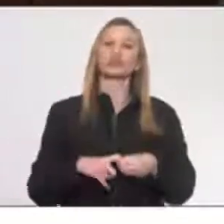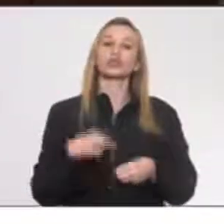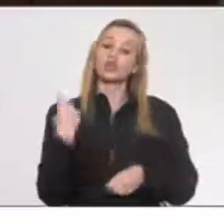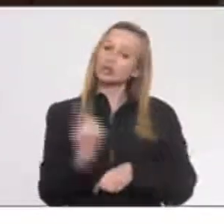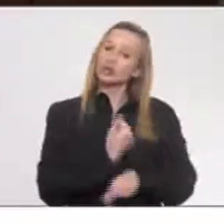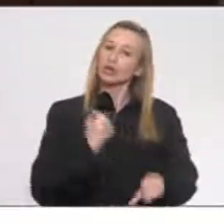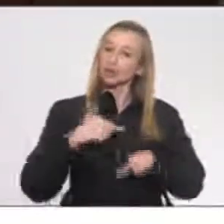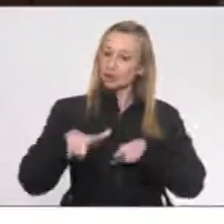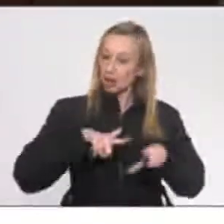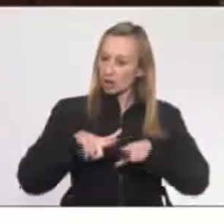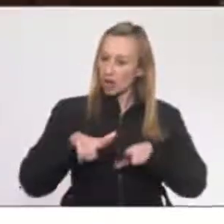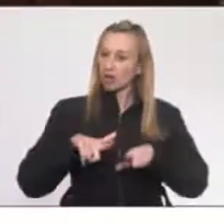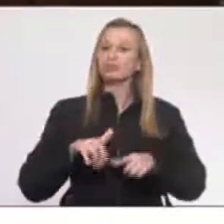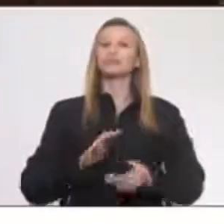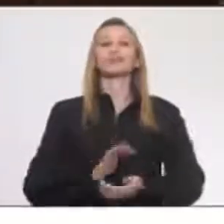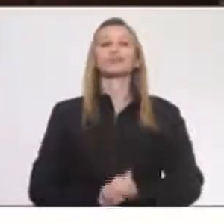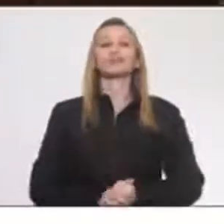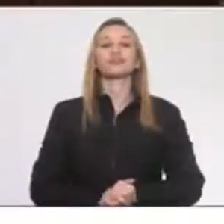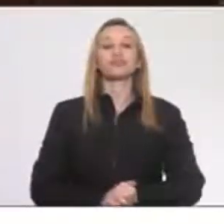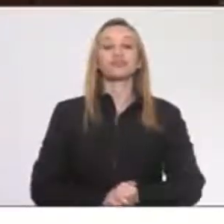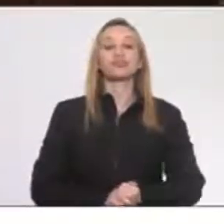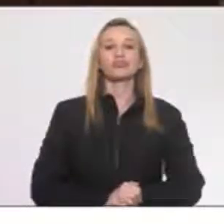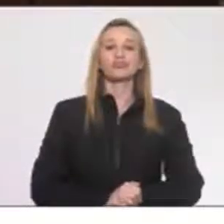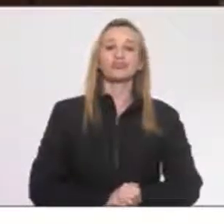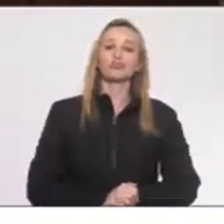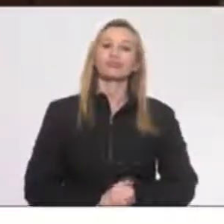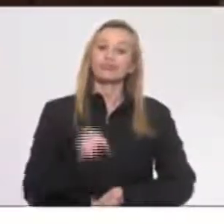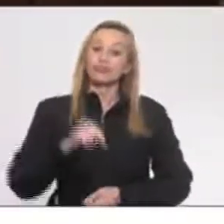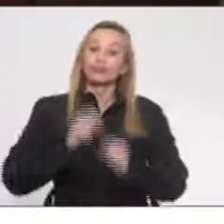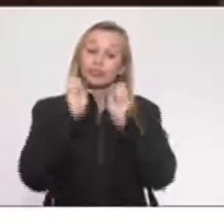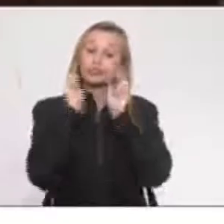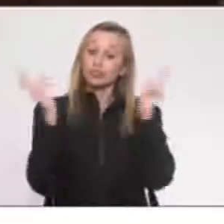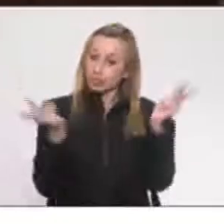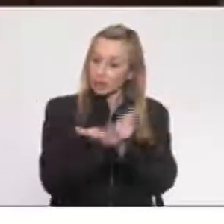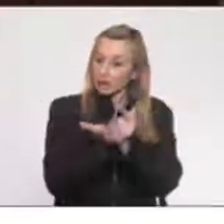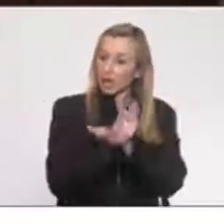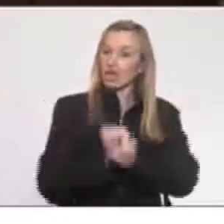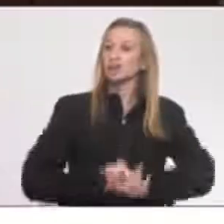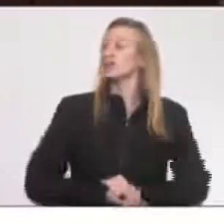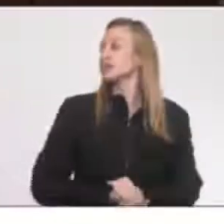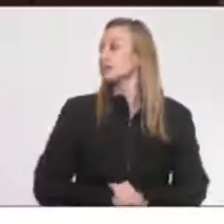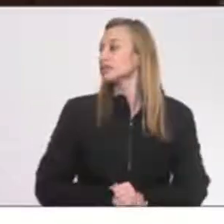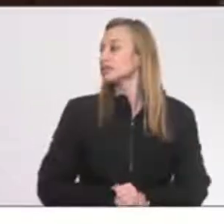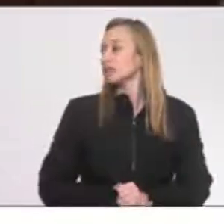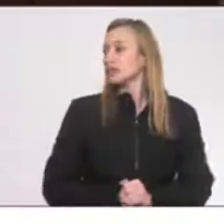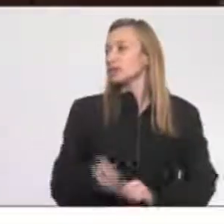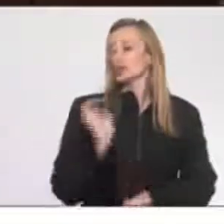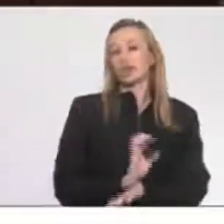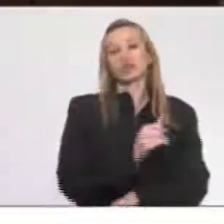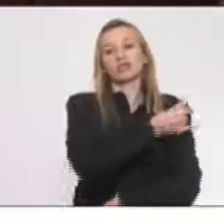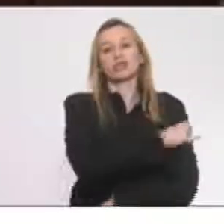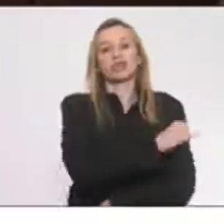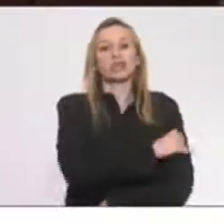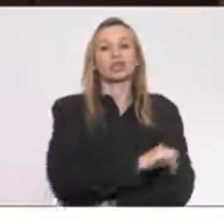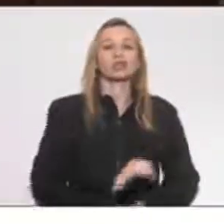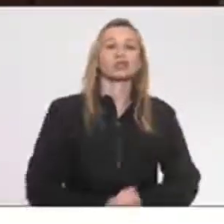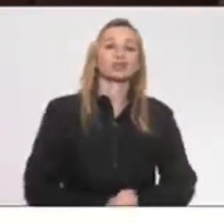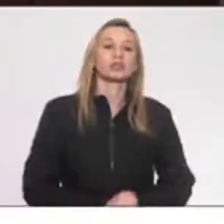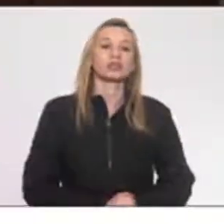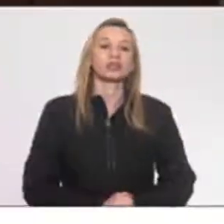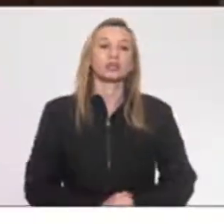nosso calendário legislativo, com as ações aqui no plenário da Assembleia Legislativa do Estado do Rio de Janeiro, muito